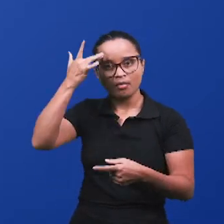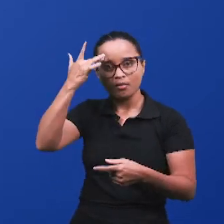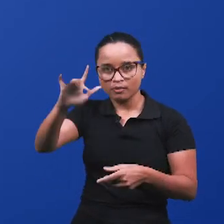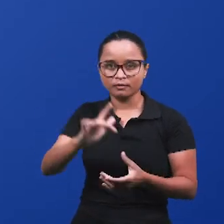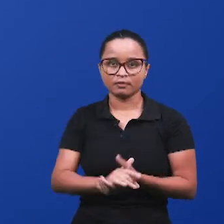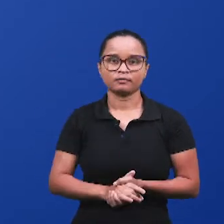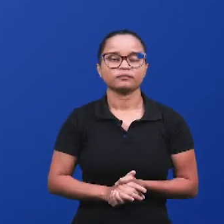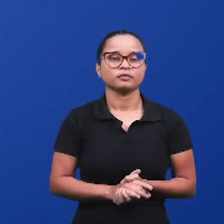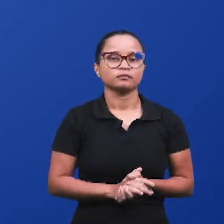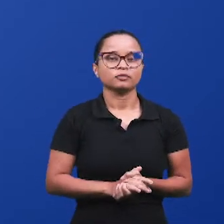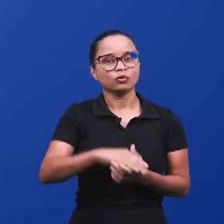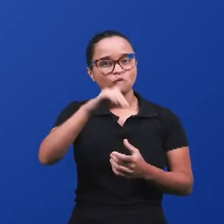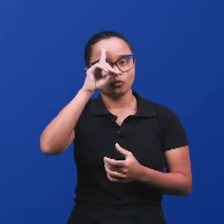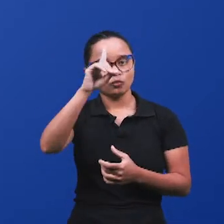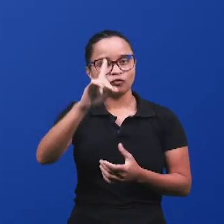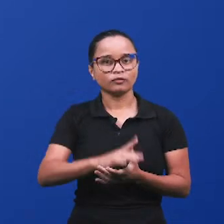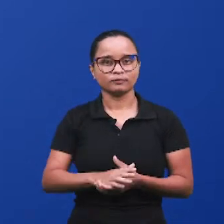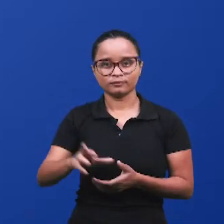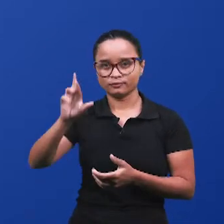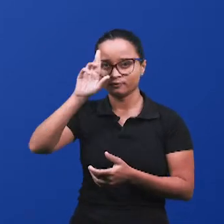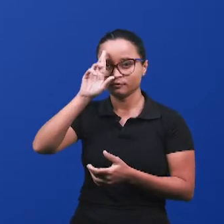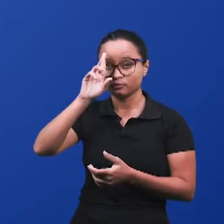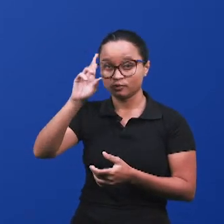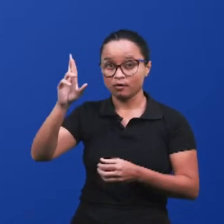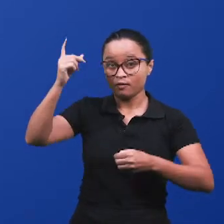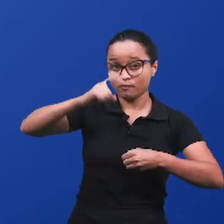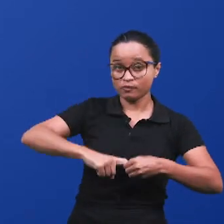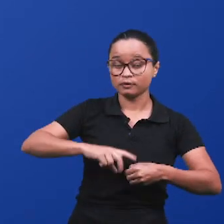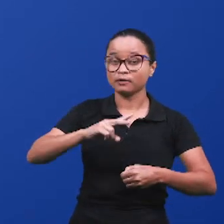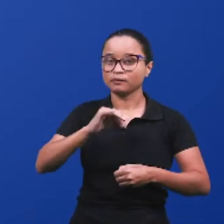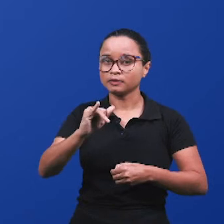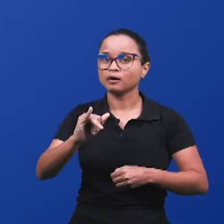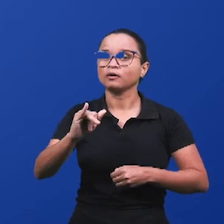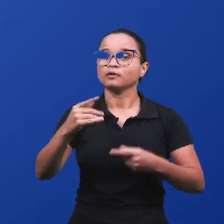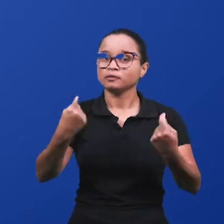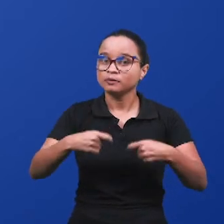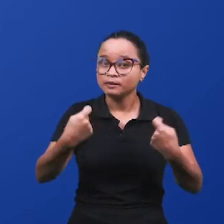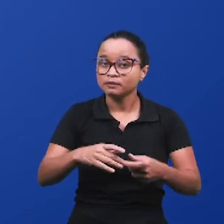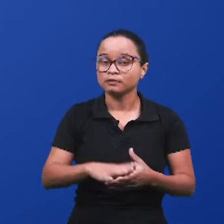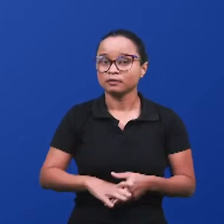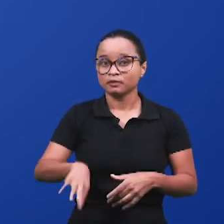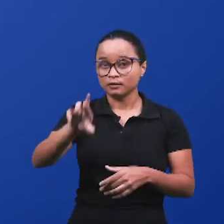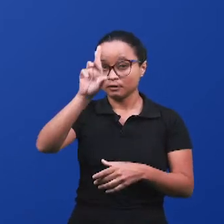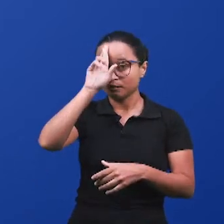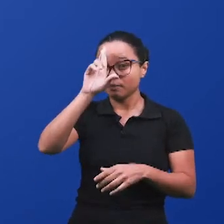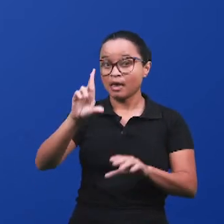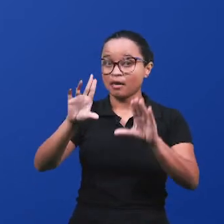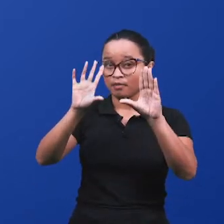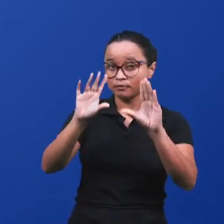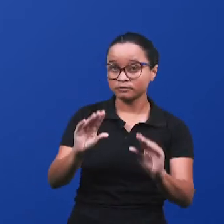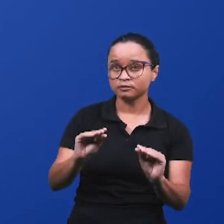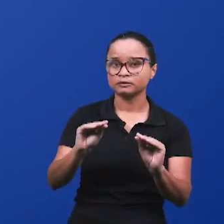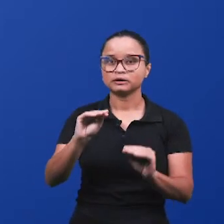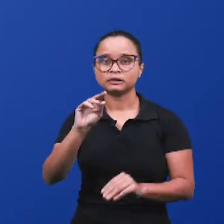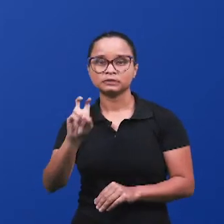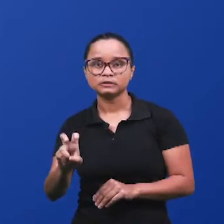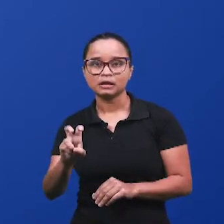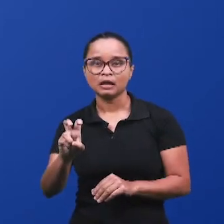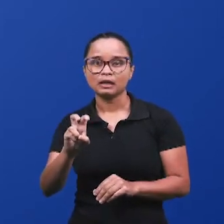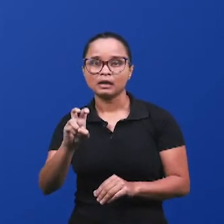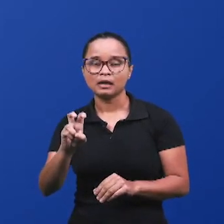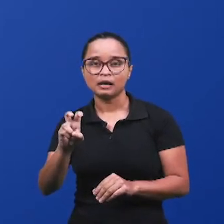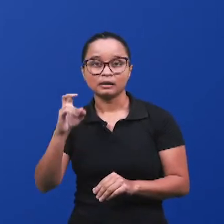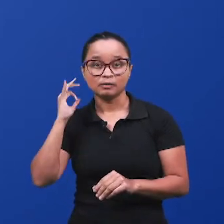não sabeis quando virá o Senhor da casa, se à tarde, se à meia-noite, se ao cantar do galo, se pela